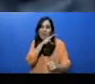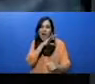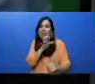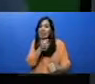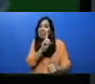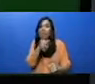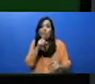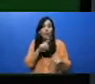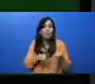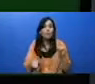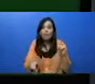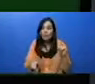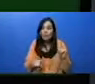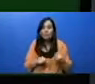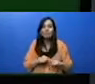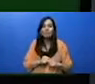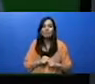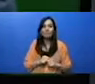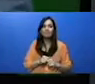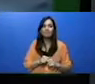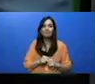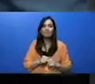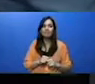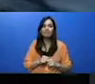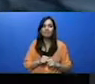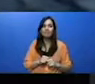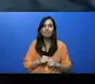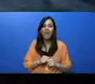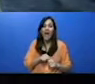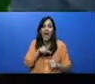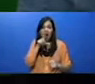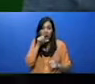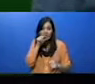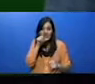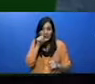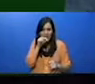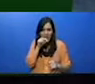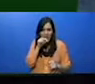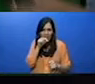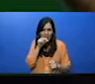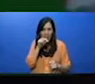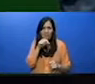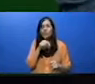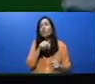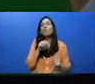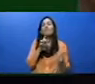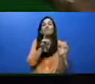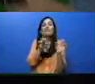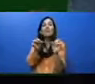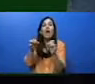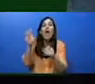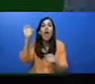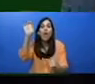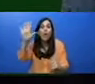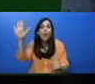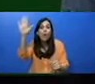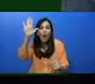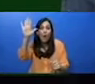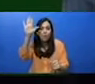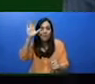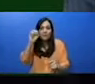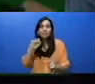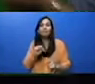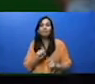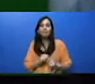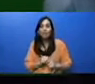proibido. Olha, e o que ocasionou tudo isso, hein? As aves tropicais eram vendidas na Europa, crianças, e